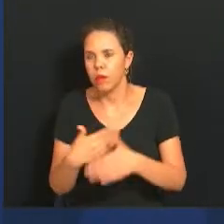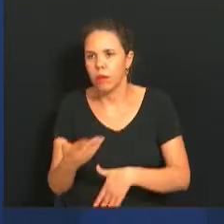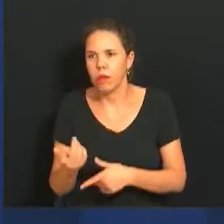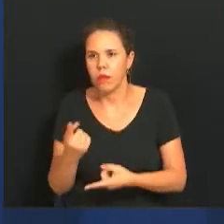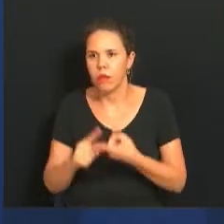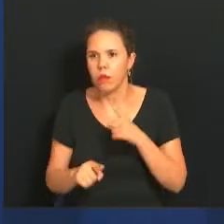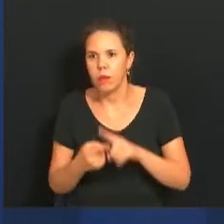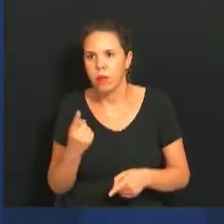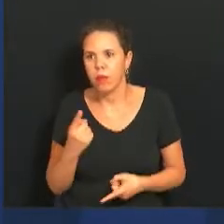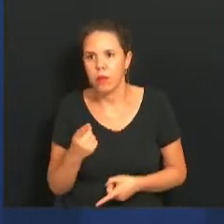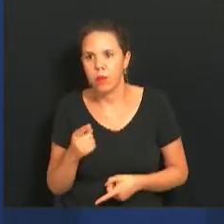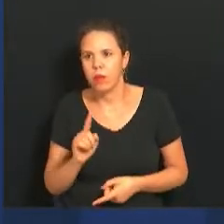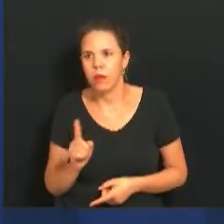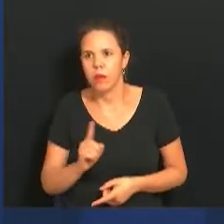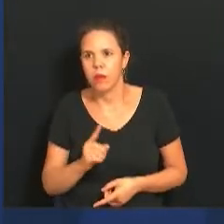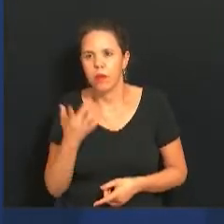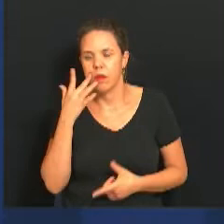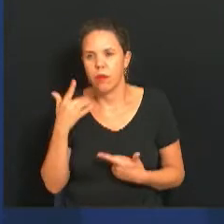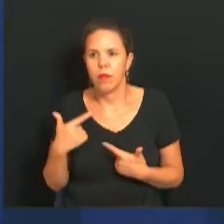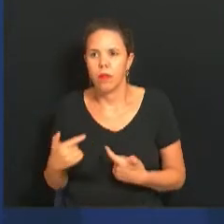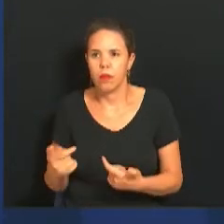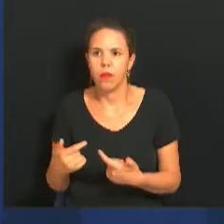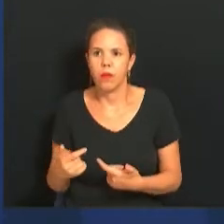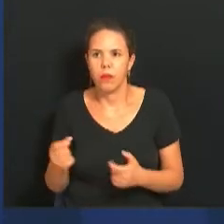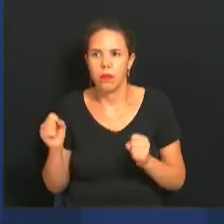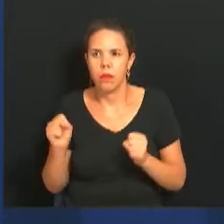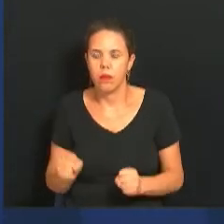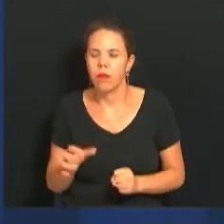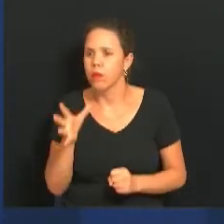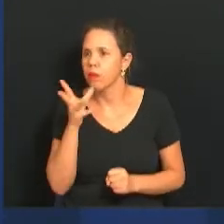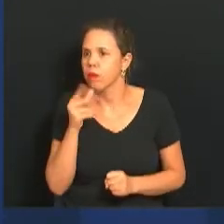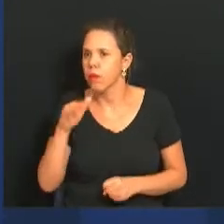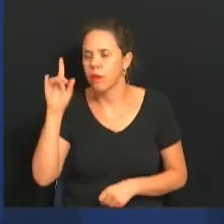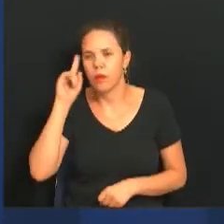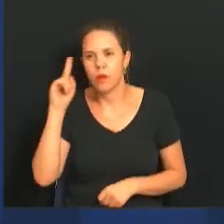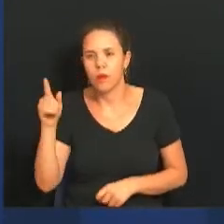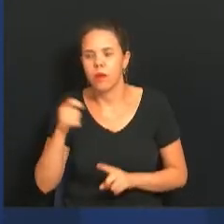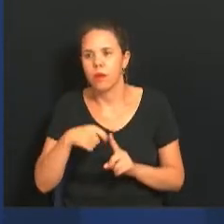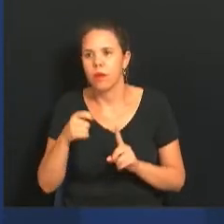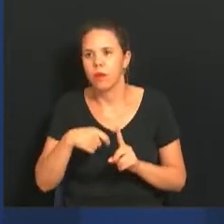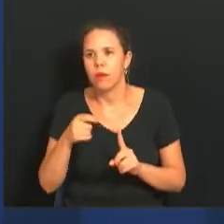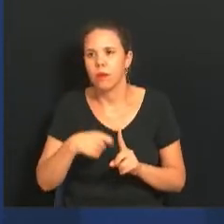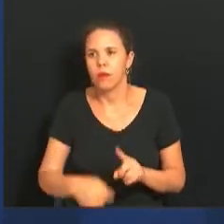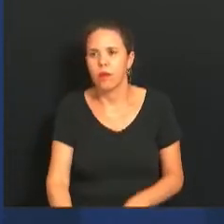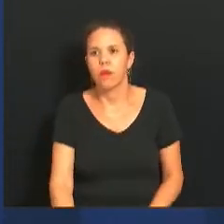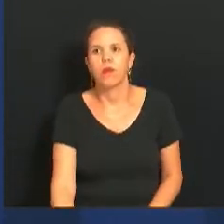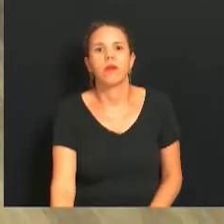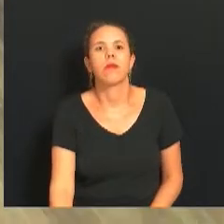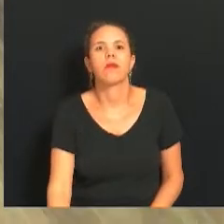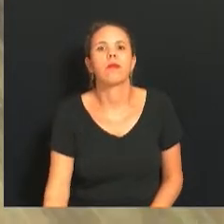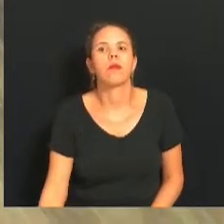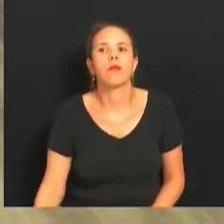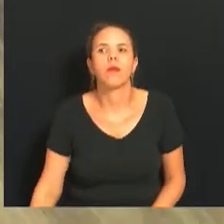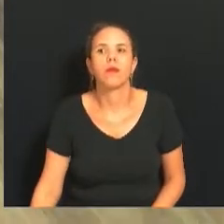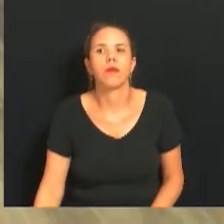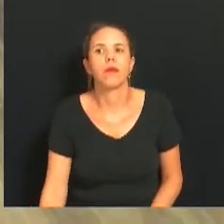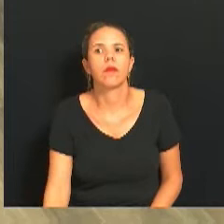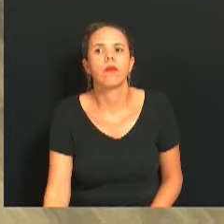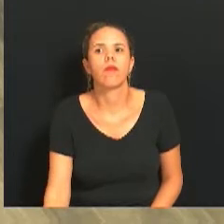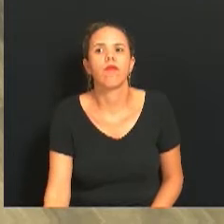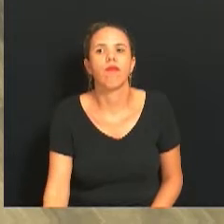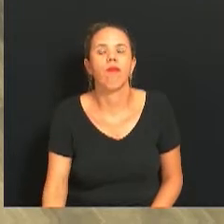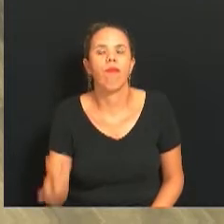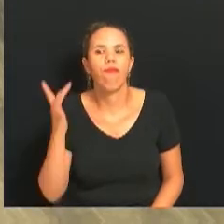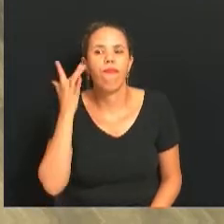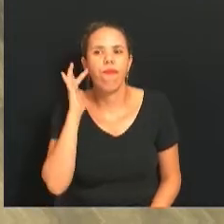acordo? Se não, a guerra ela pode demorar dias, meses, anos? Eu acho